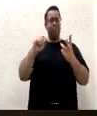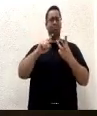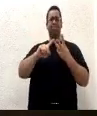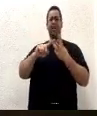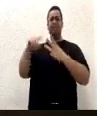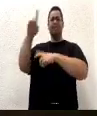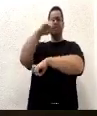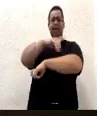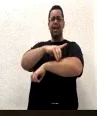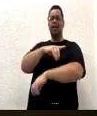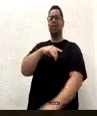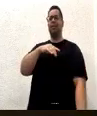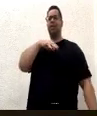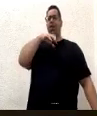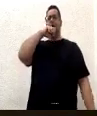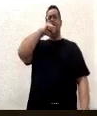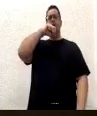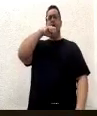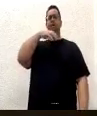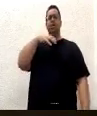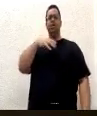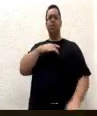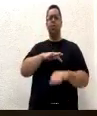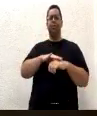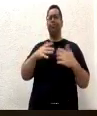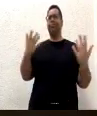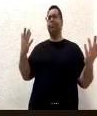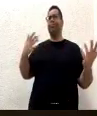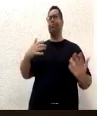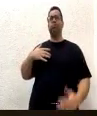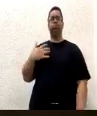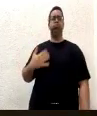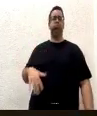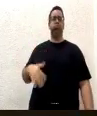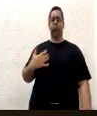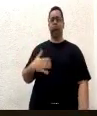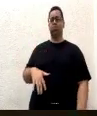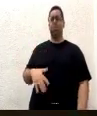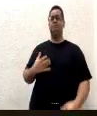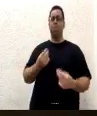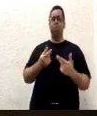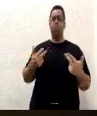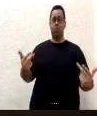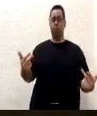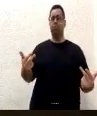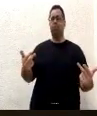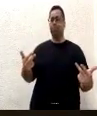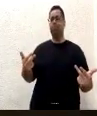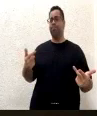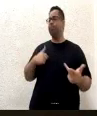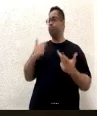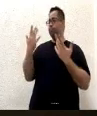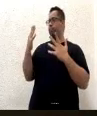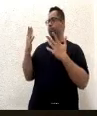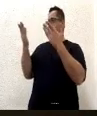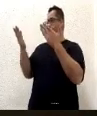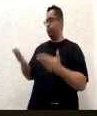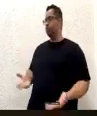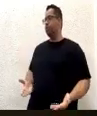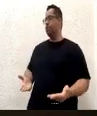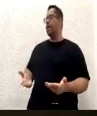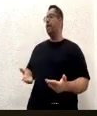igual eu que entendo um pouco de motor de carro, não. Parabéns, Kelly, parabéns, Nayara. Muito obrigado por vocês terem vindo aqui. E, se